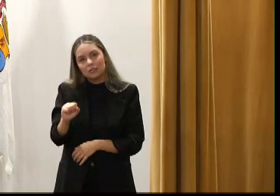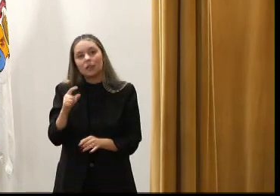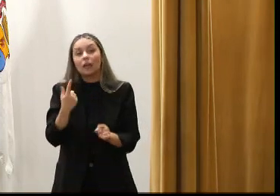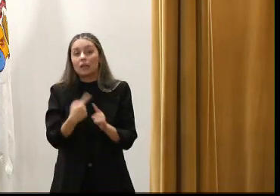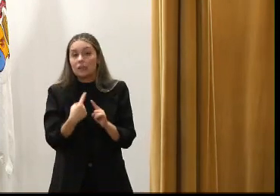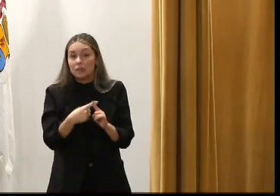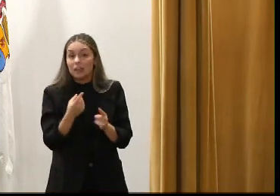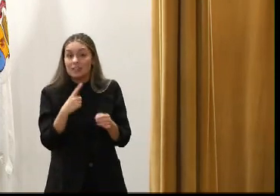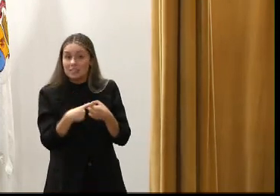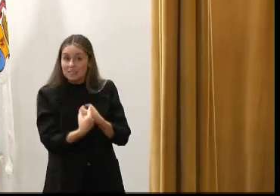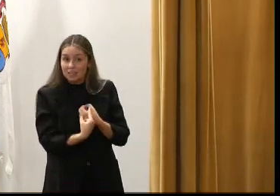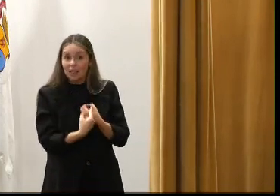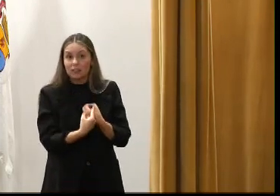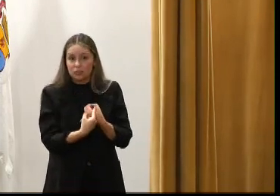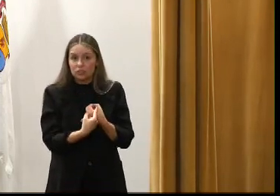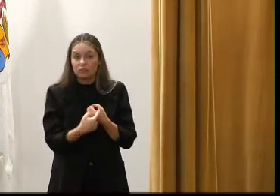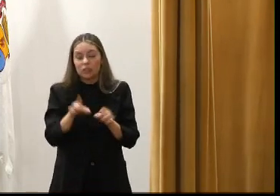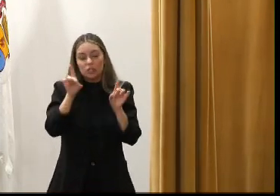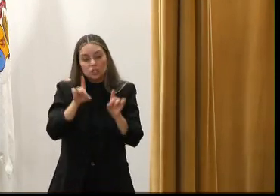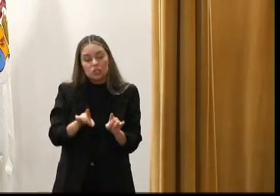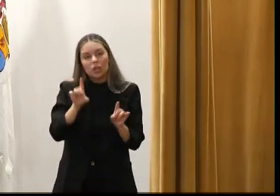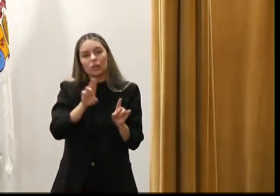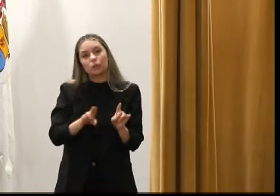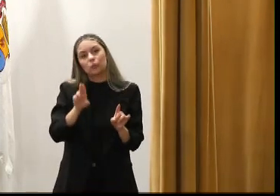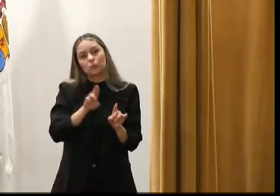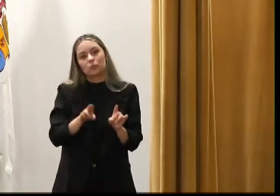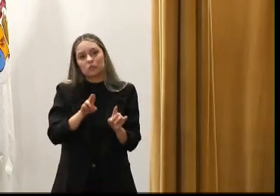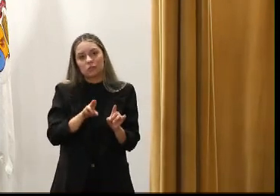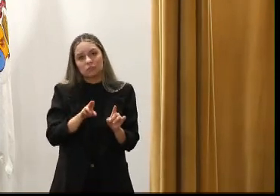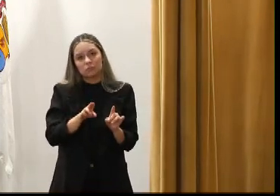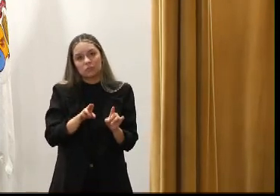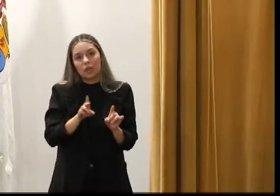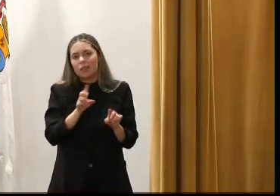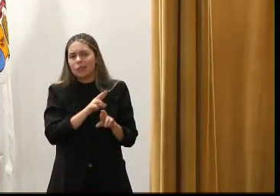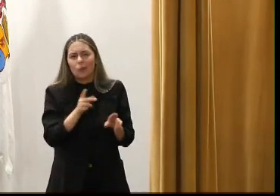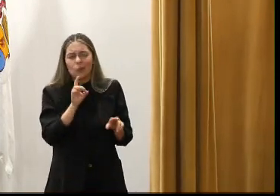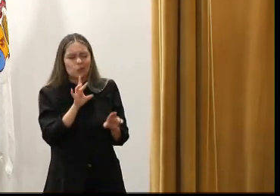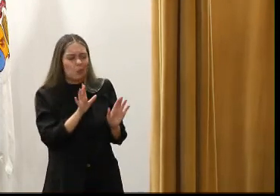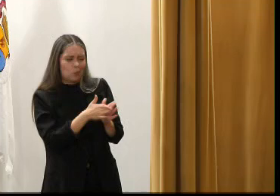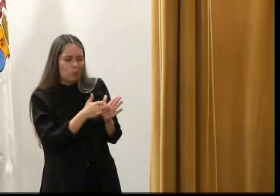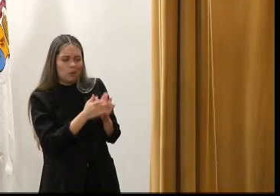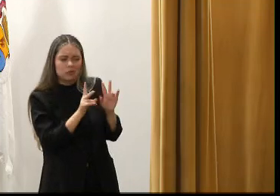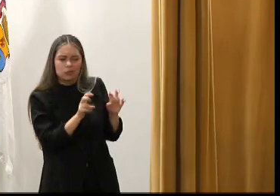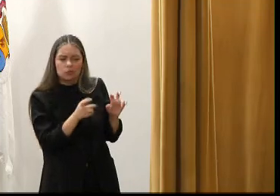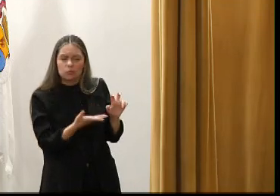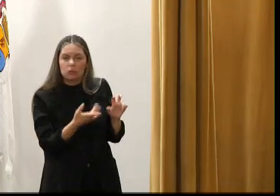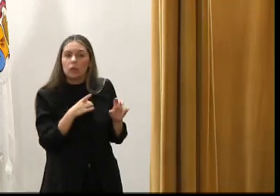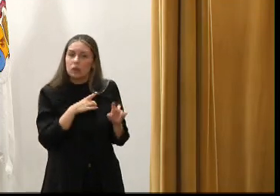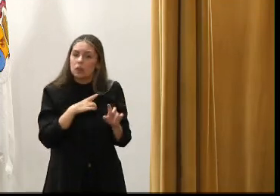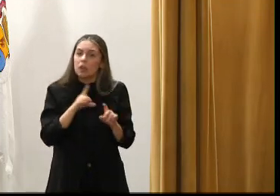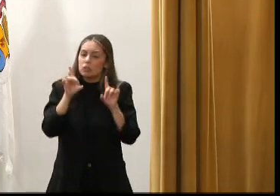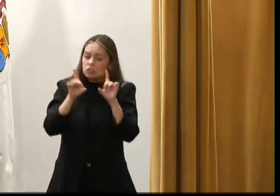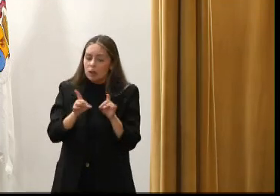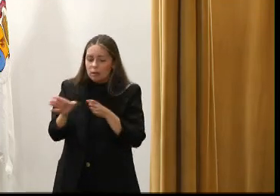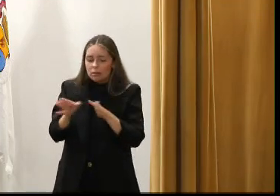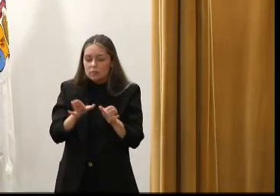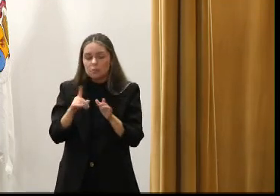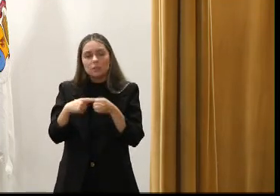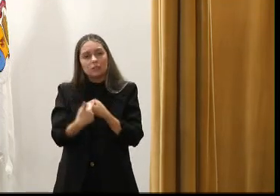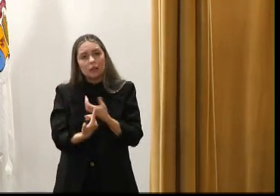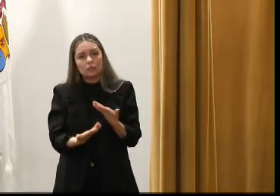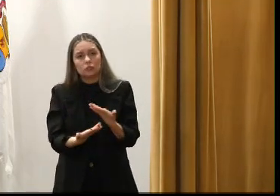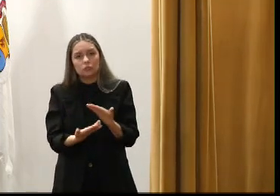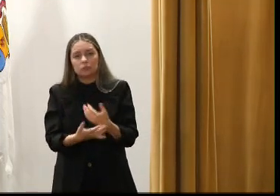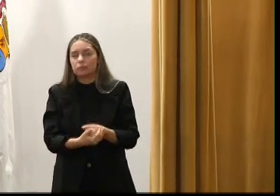cidade habitável, é o direito à cidade aqui, que está também em questão. Não é a questão da pobreza, é a questão do direito à cidade que